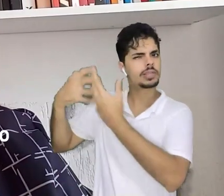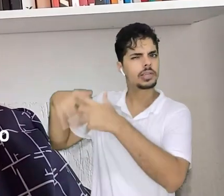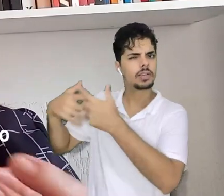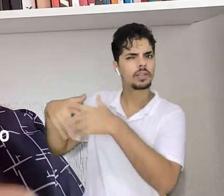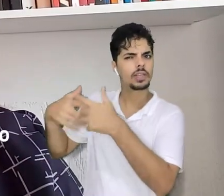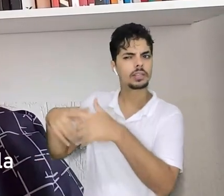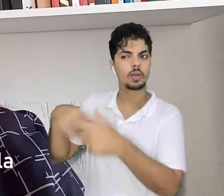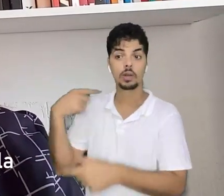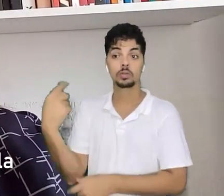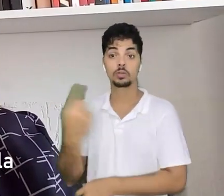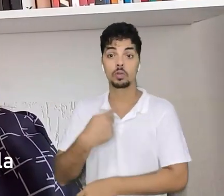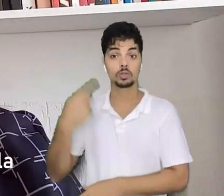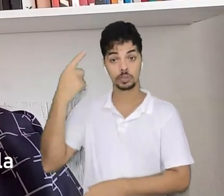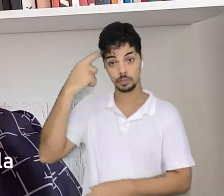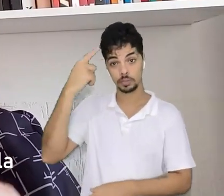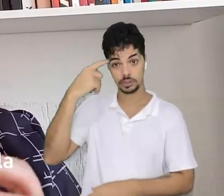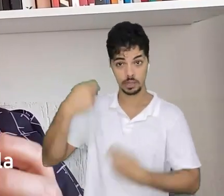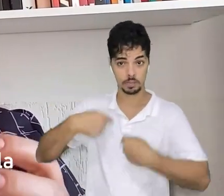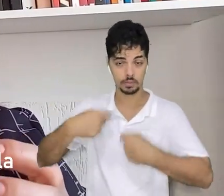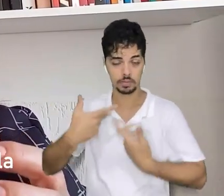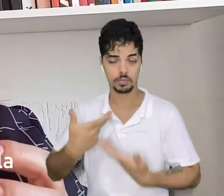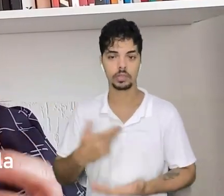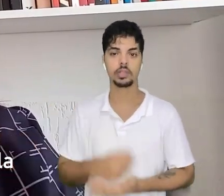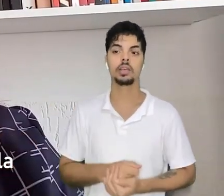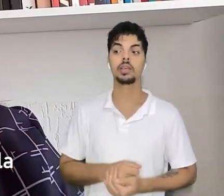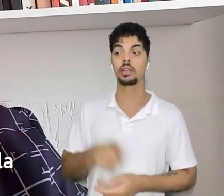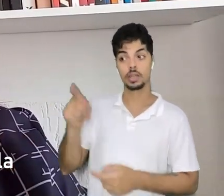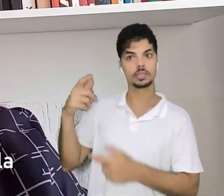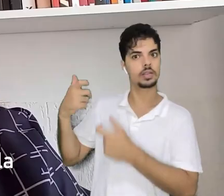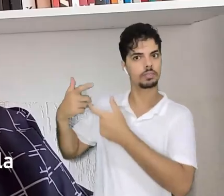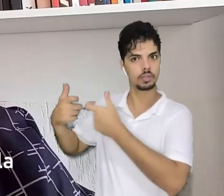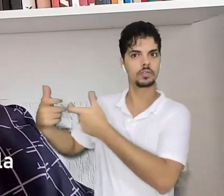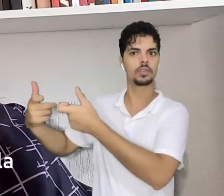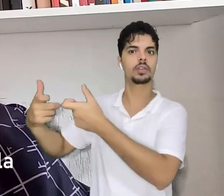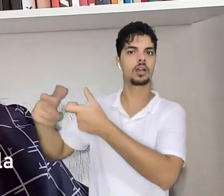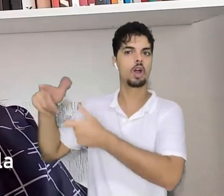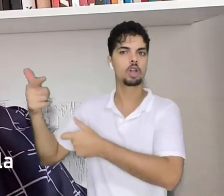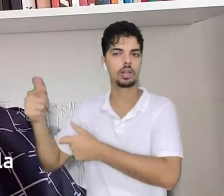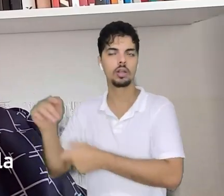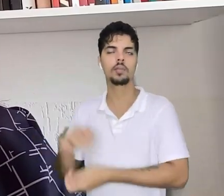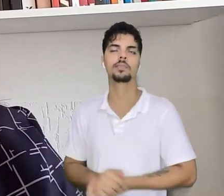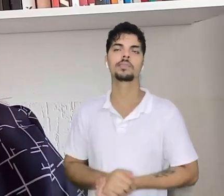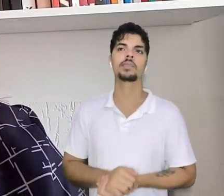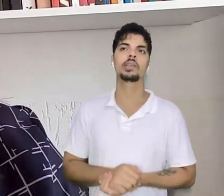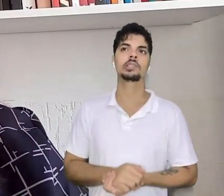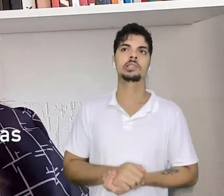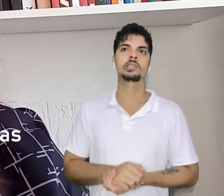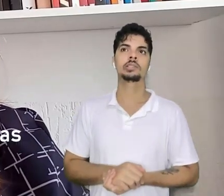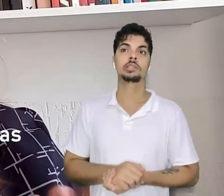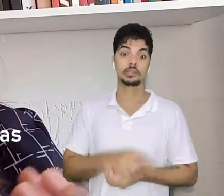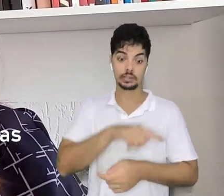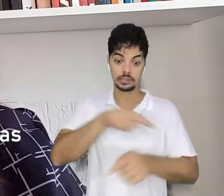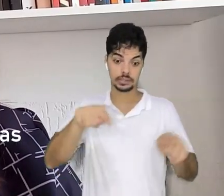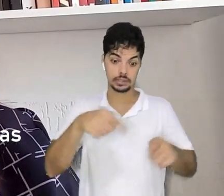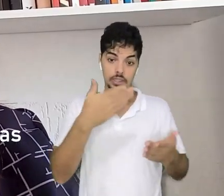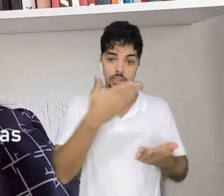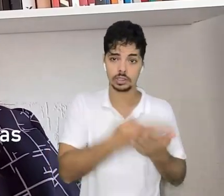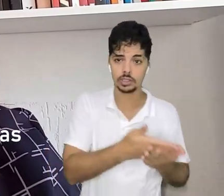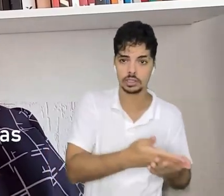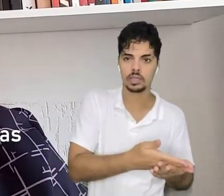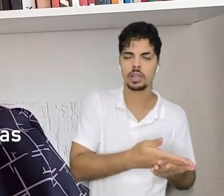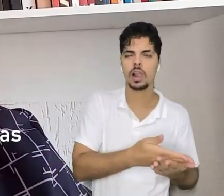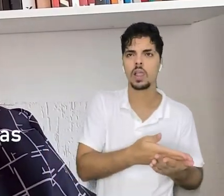abordar essa temática referente a revolta da Balaiada em sala de aula nós podemos trazer